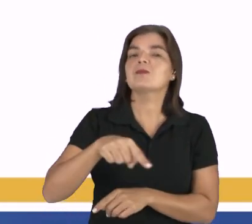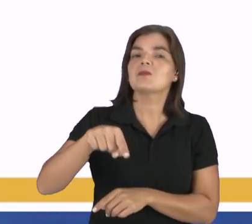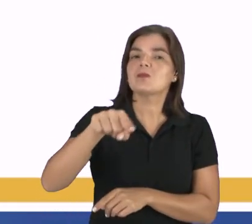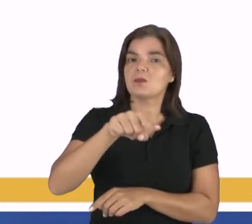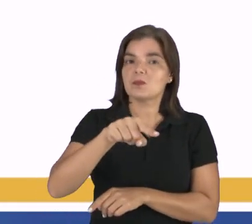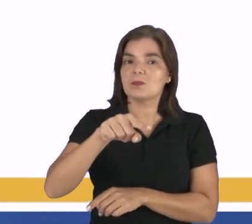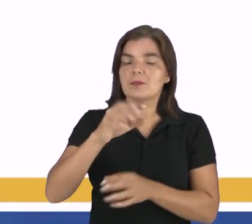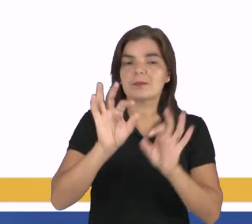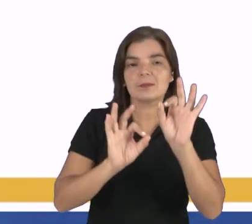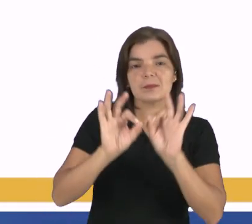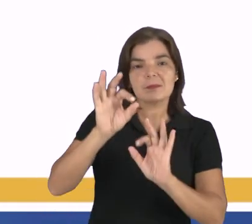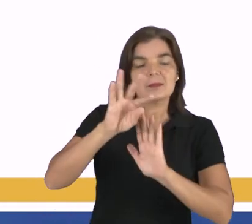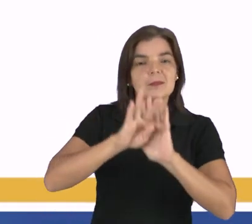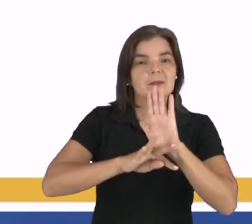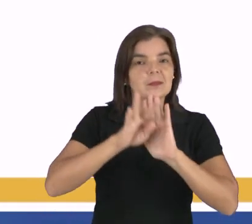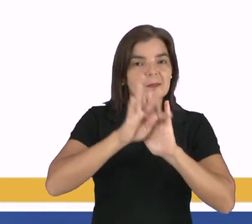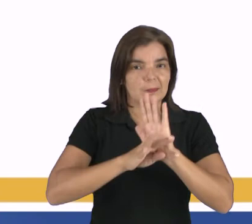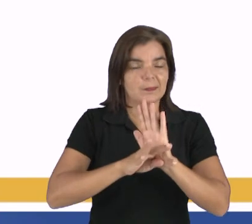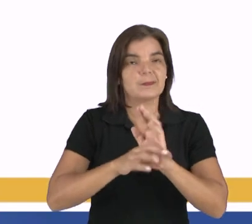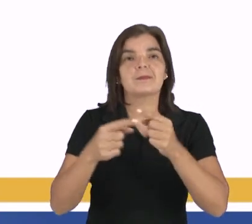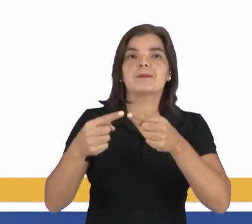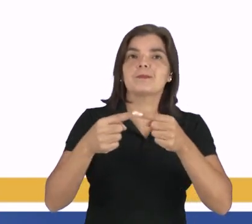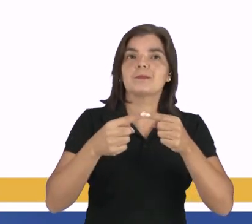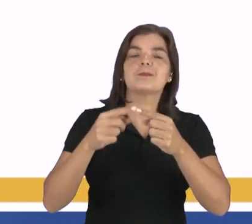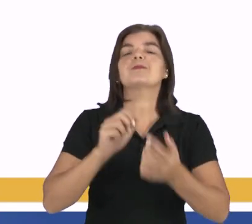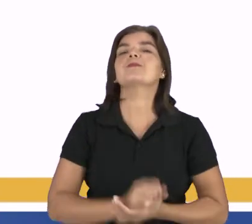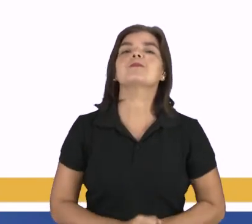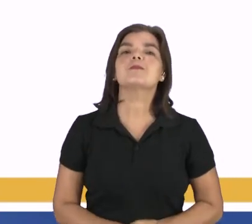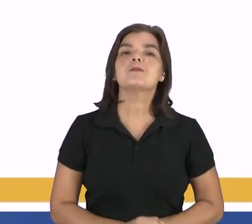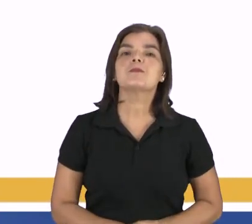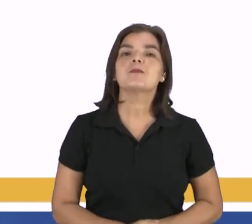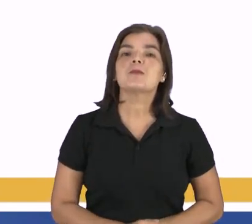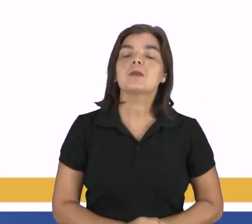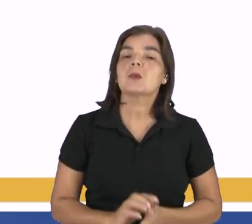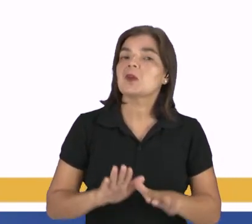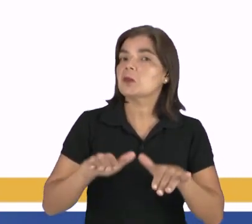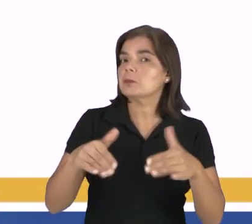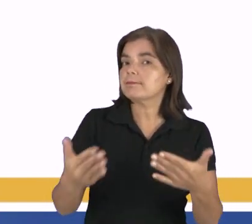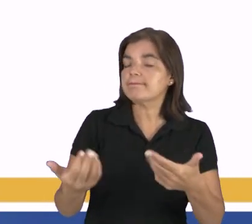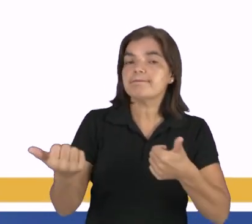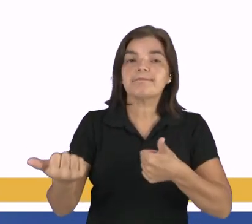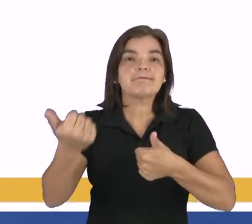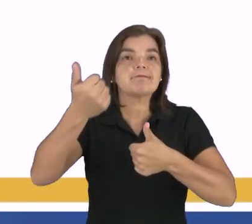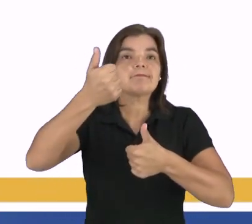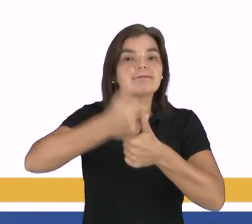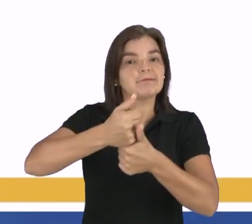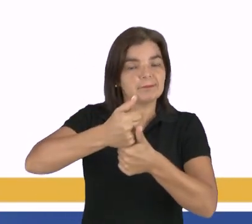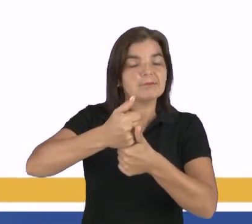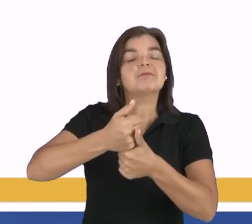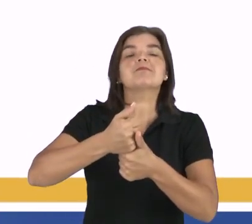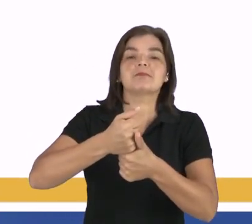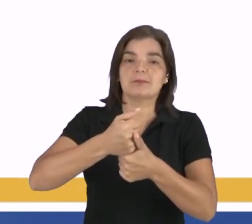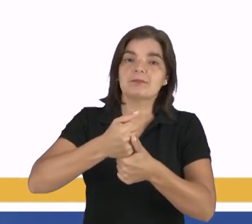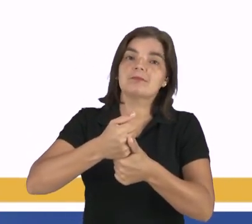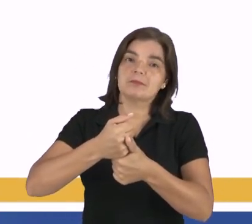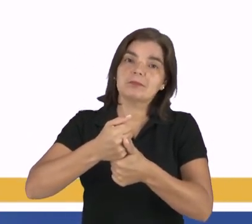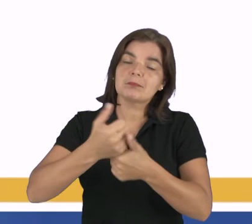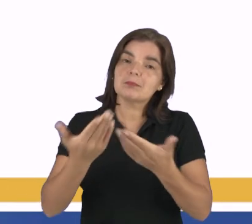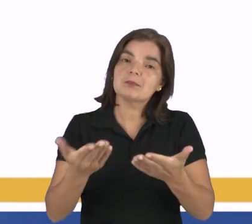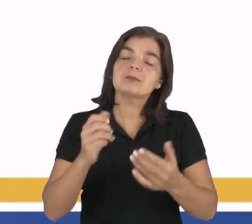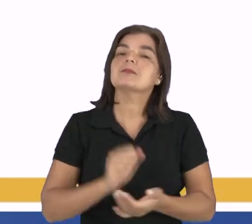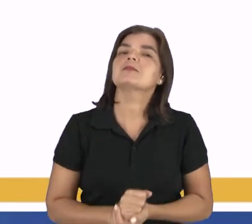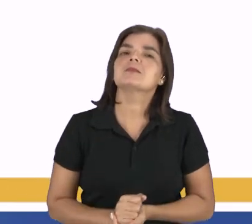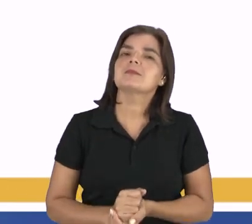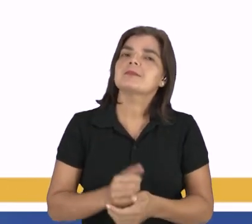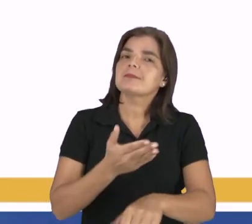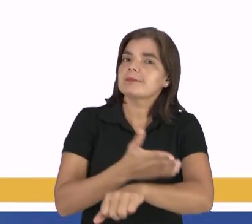você organizar o seu texto por associação. Não menos importante, o que faz de uma maneira muito